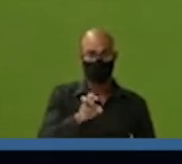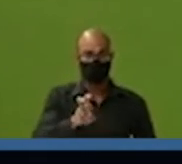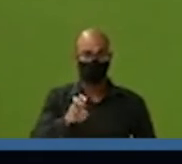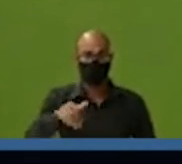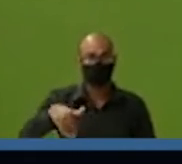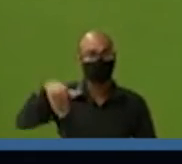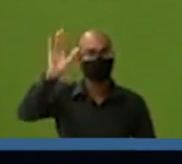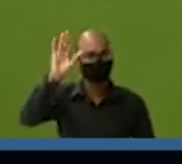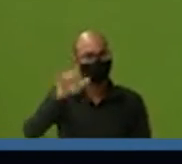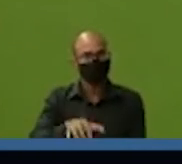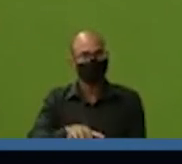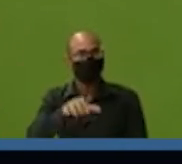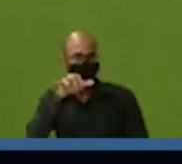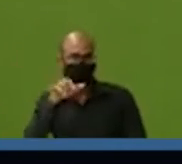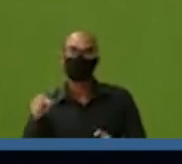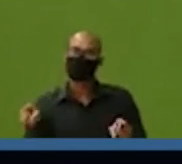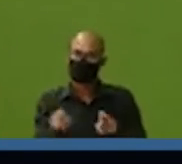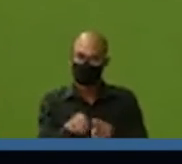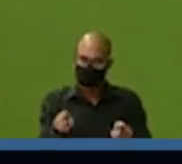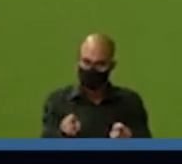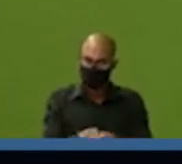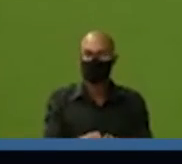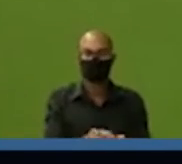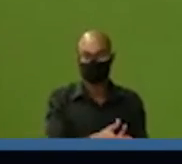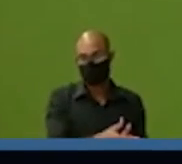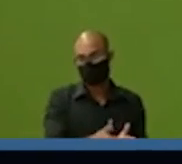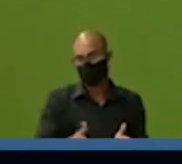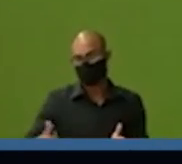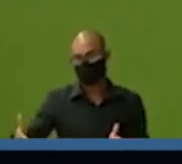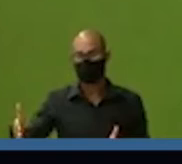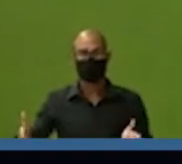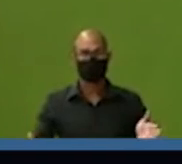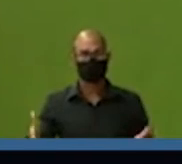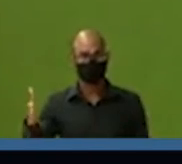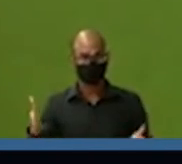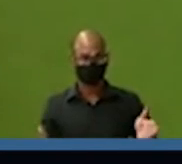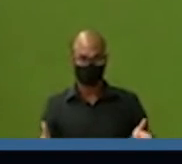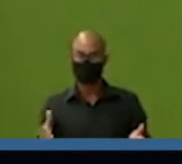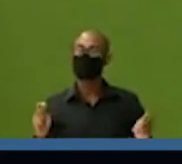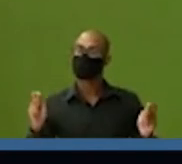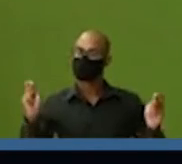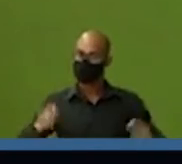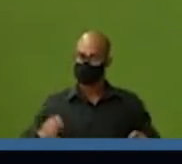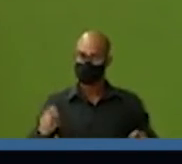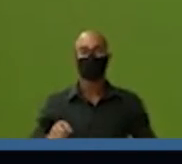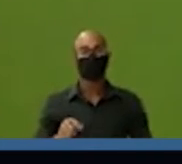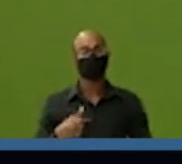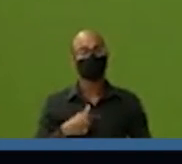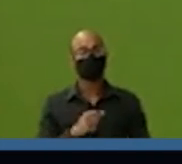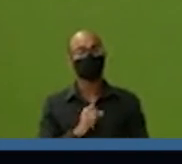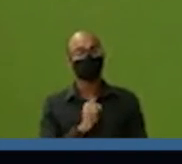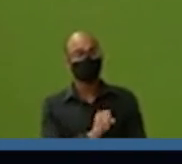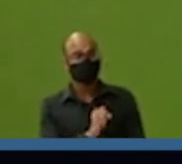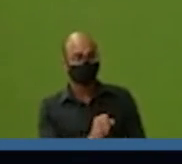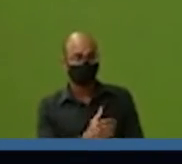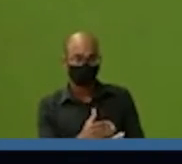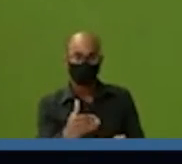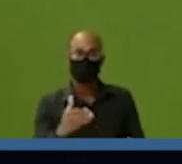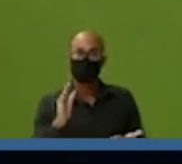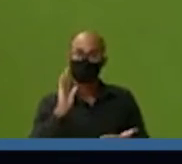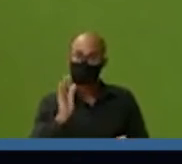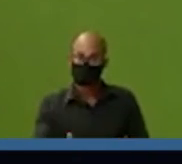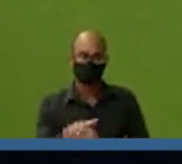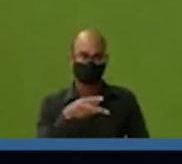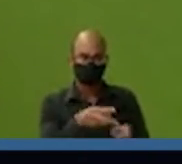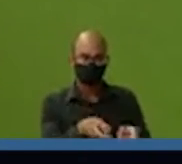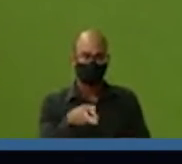nos idosos, que tiver um prazo maior do aprazamento